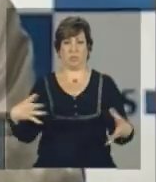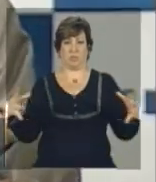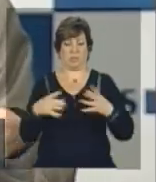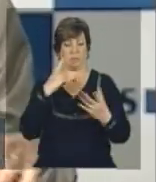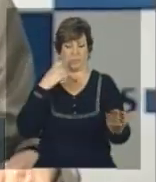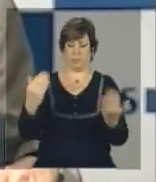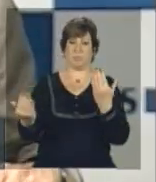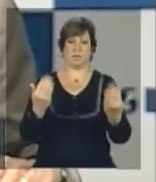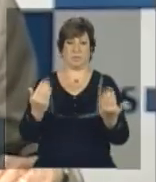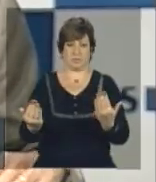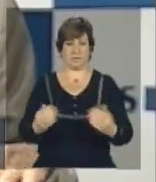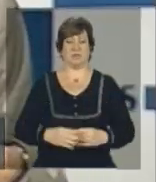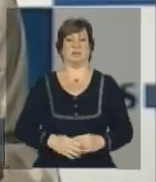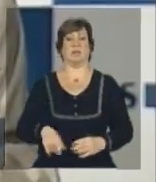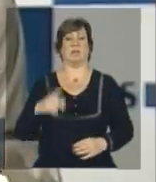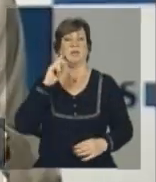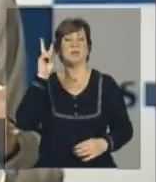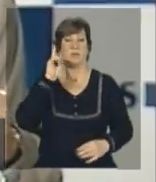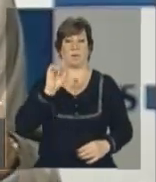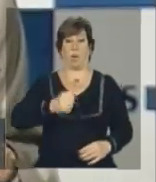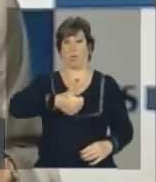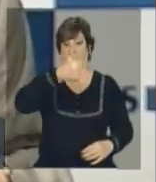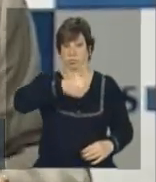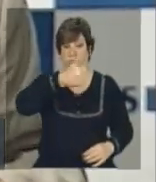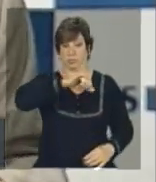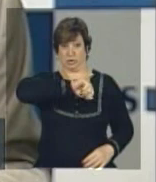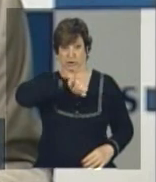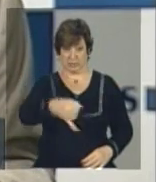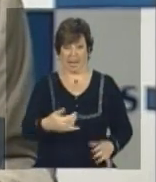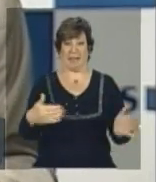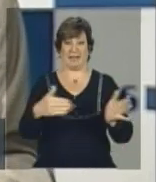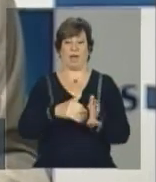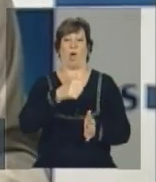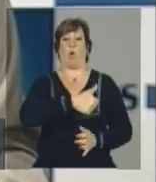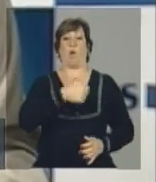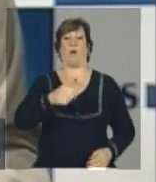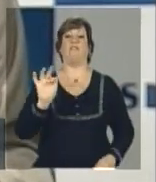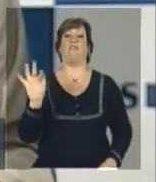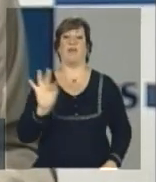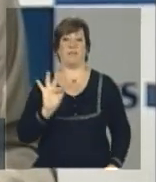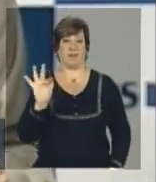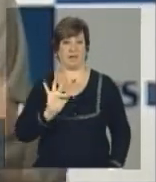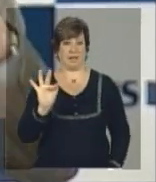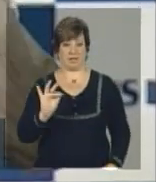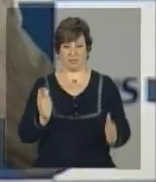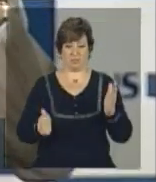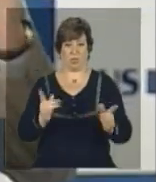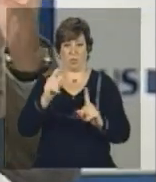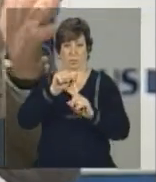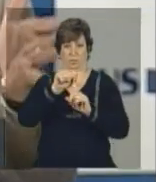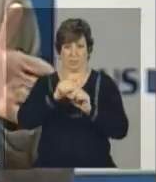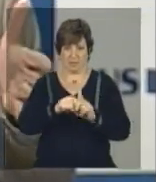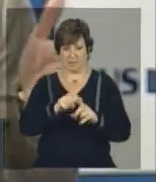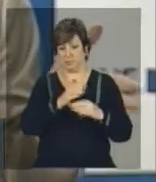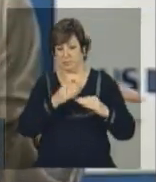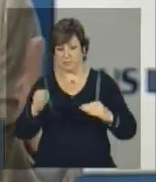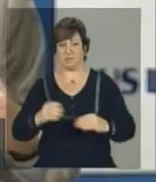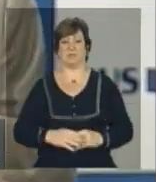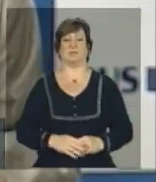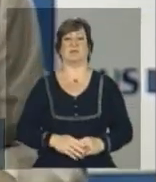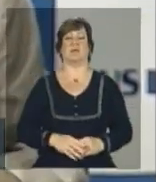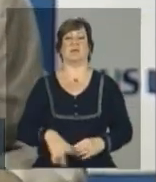1 a 6, corresponde do dia 1 de janeiro até o dia 11 de fevereiro. Então, comparando o mesmo